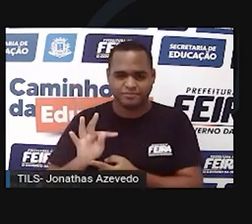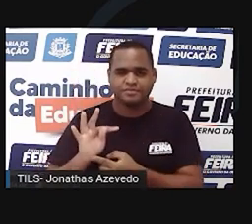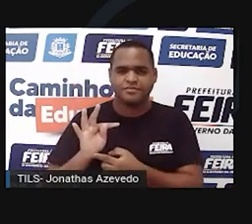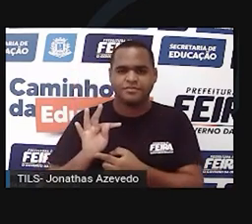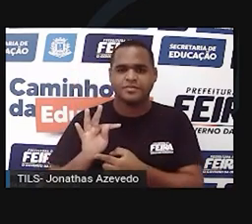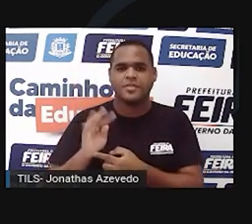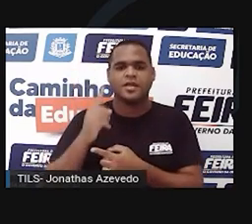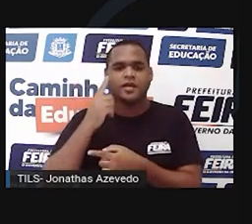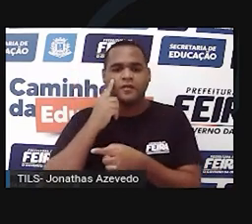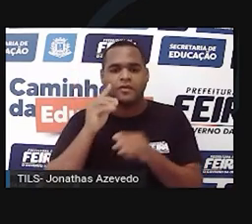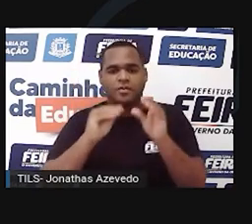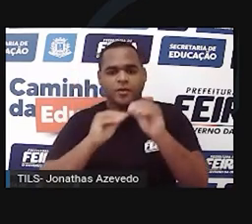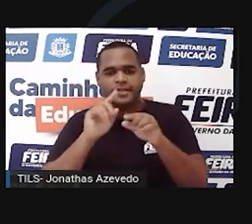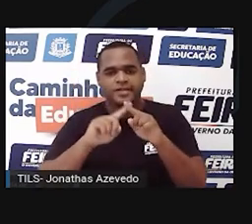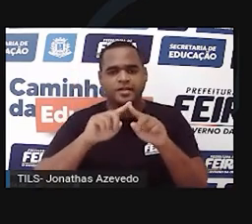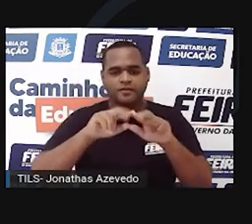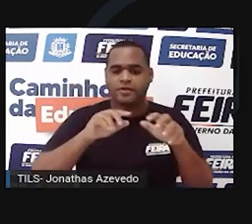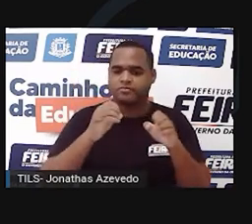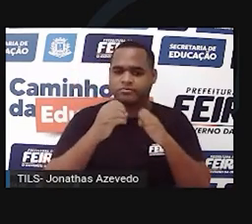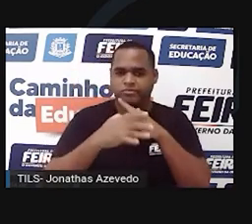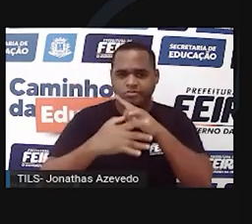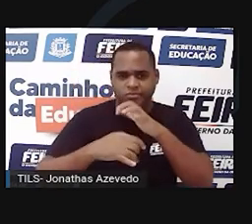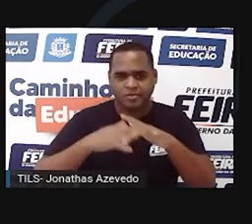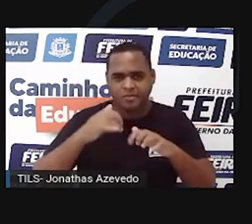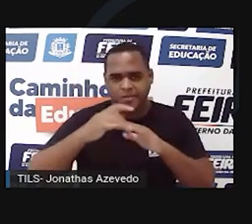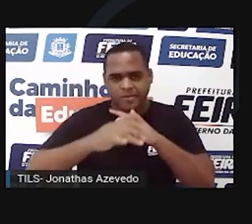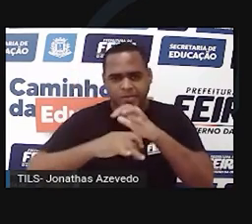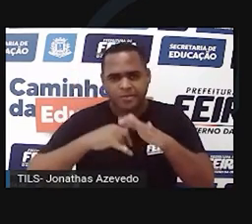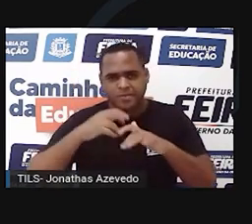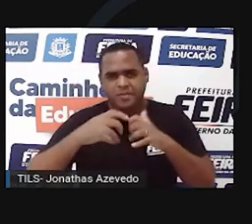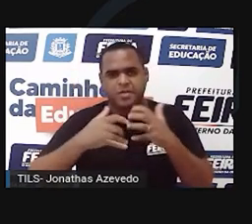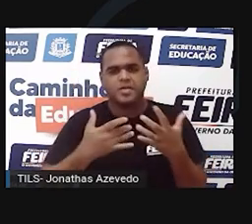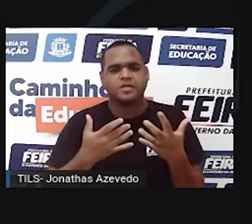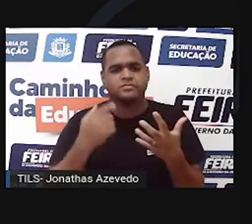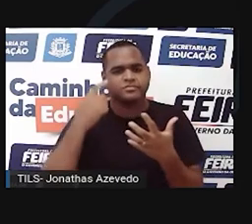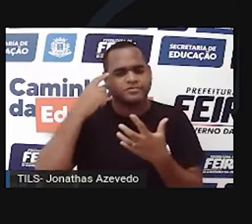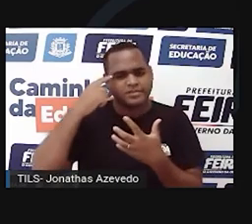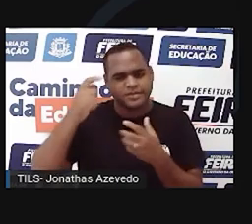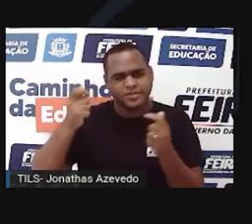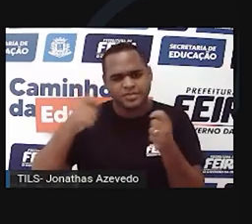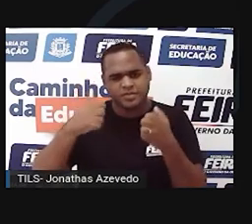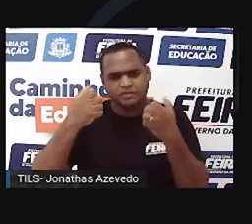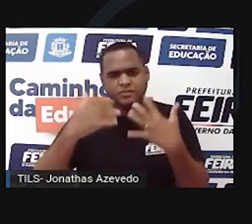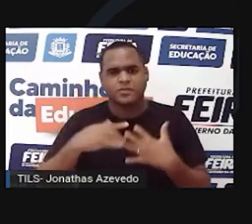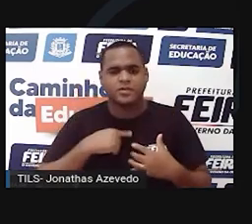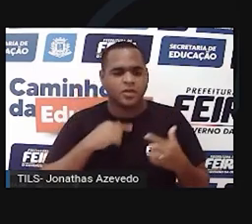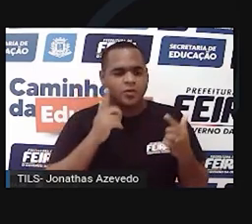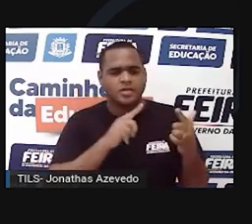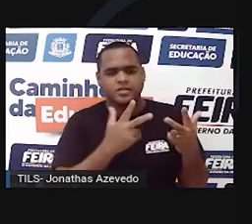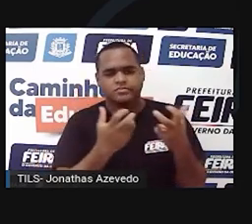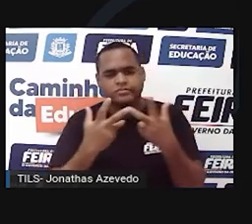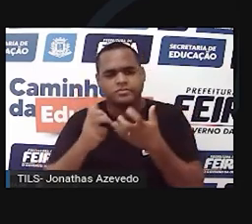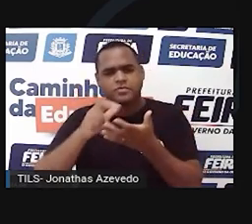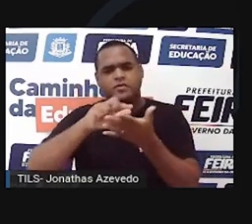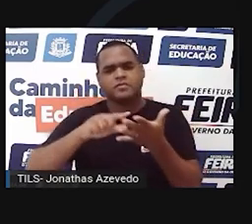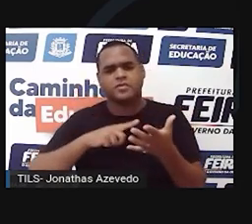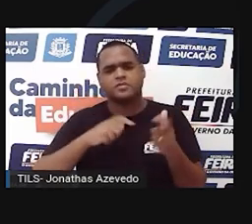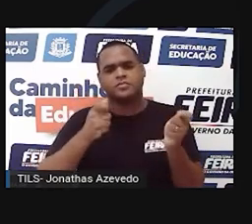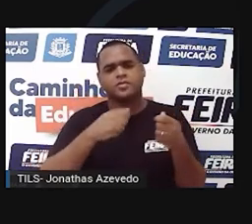colocar o grau de agitação das moléculas, ou seja, das nossas bolinhas rosas, em